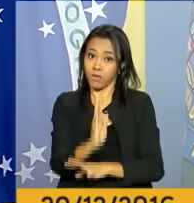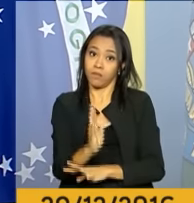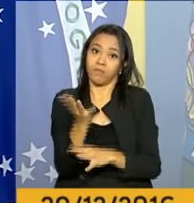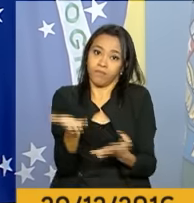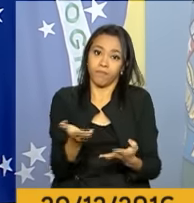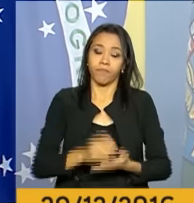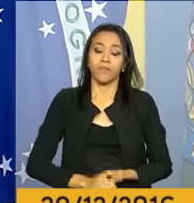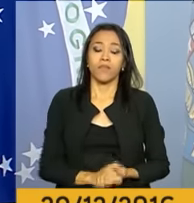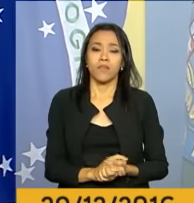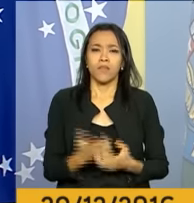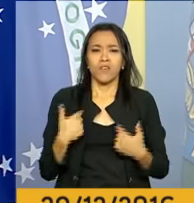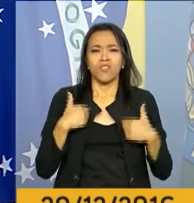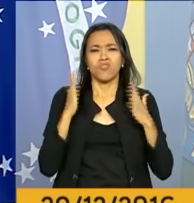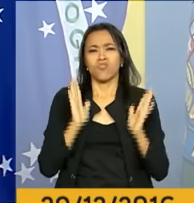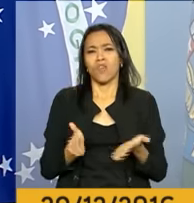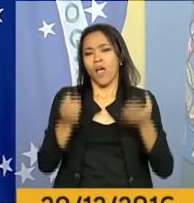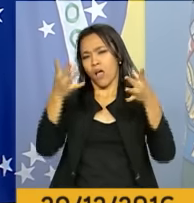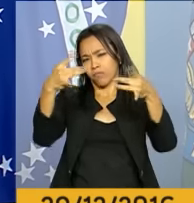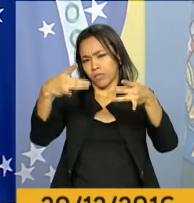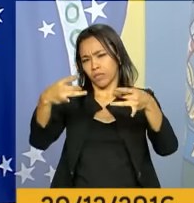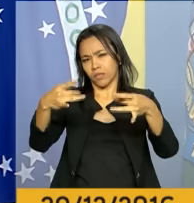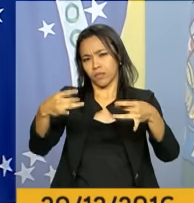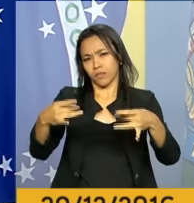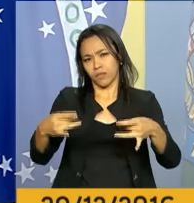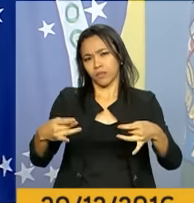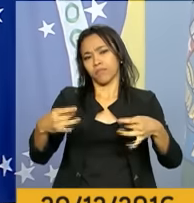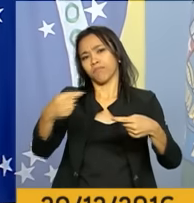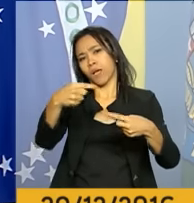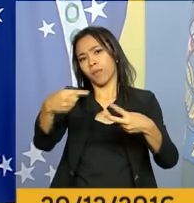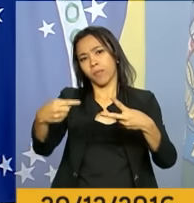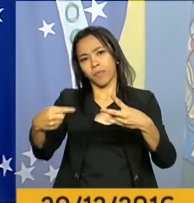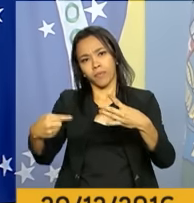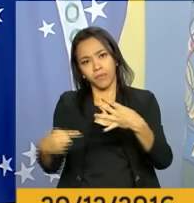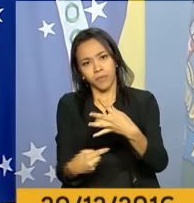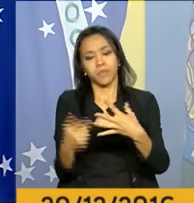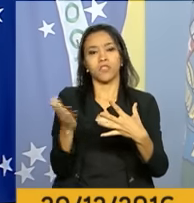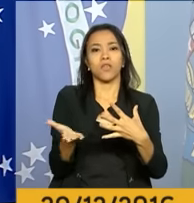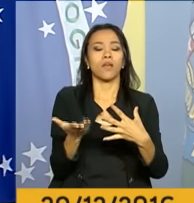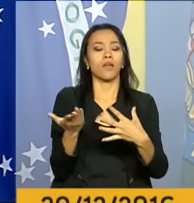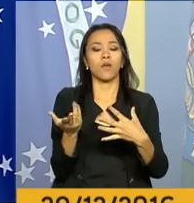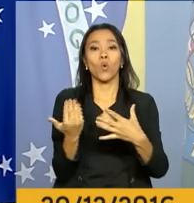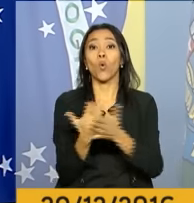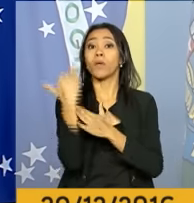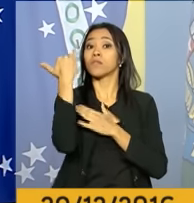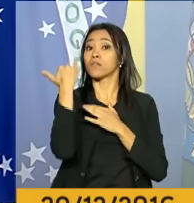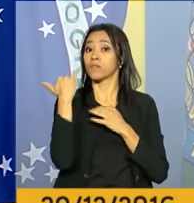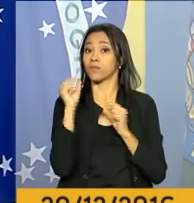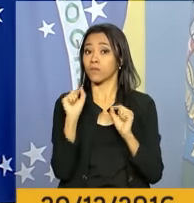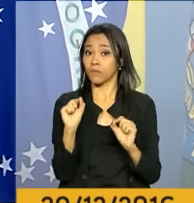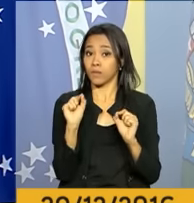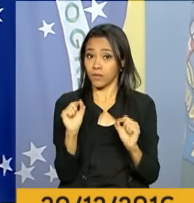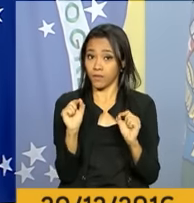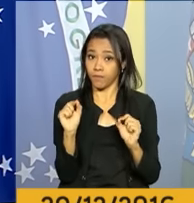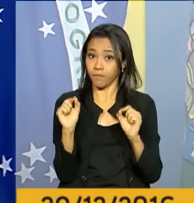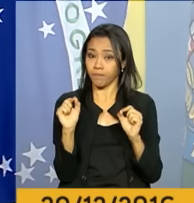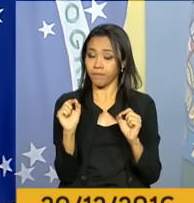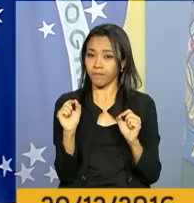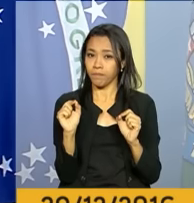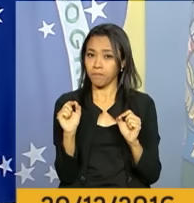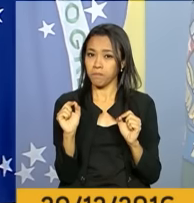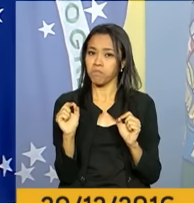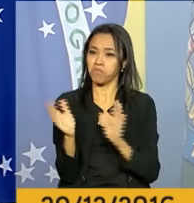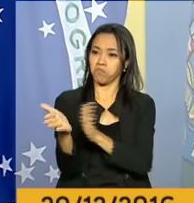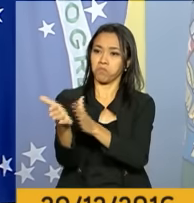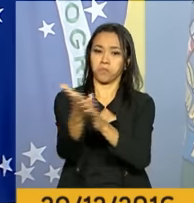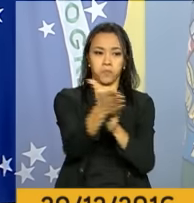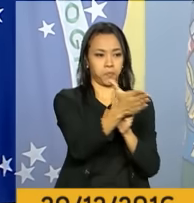vejam eu já fiz uma descrição para vocês começando com aquela questão da do enaltecimento da